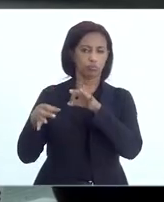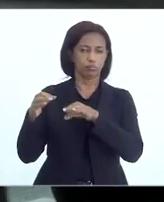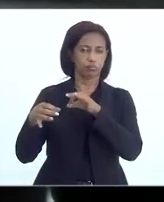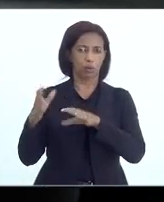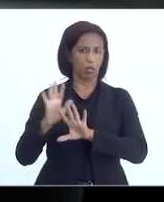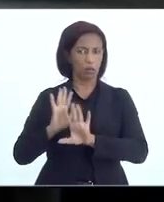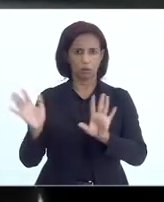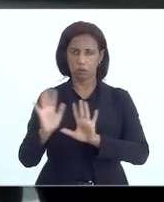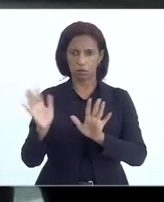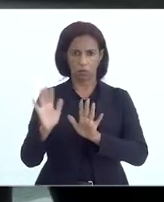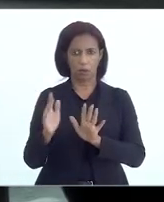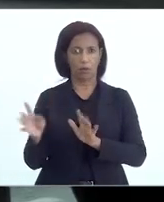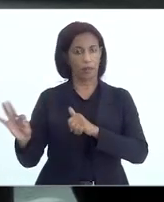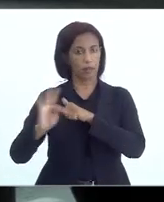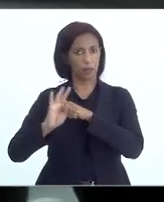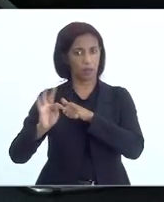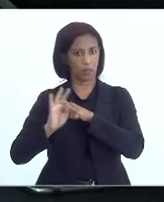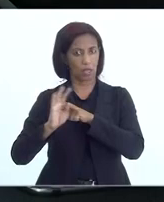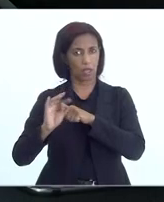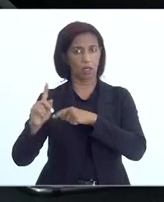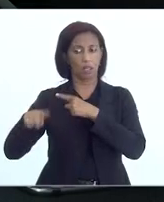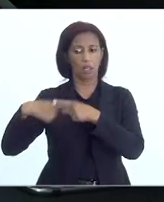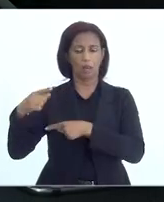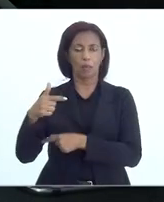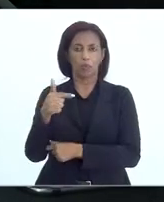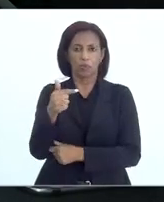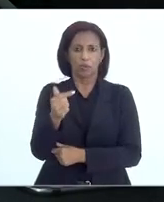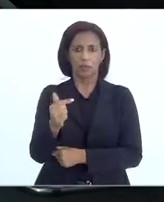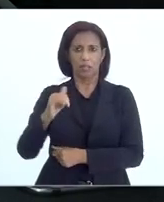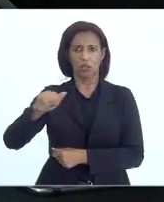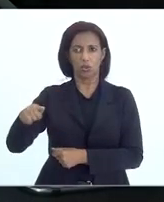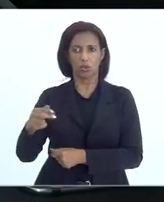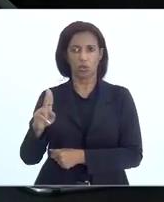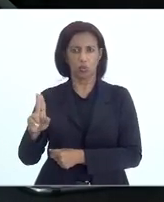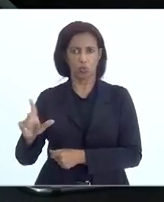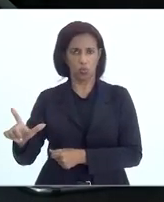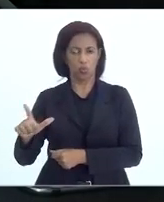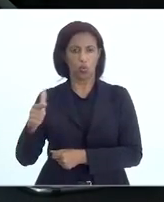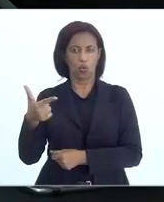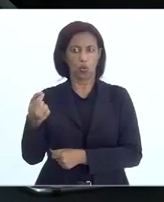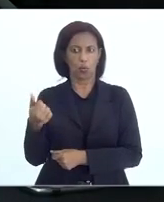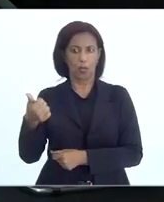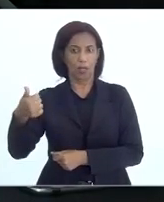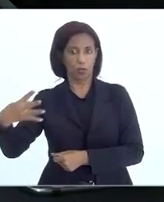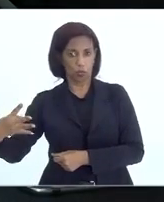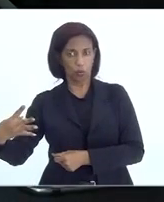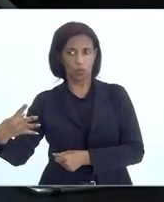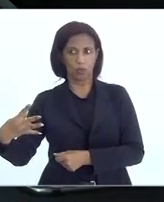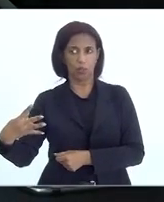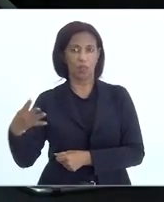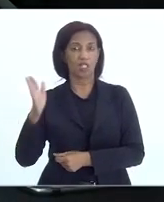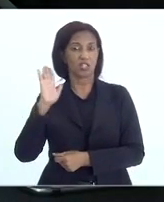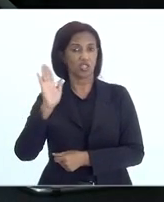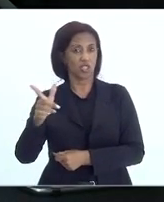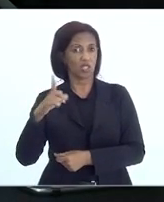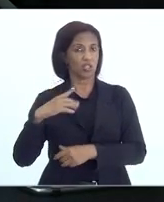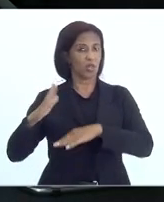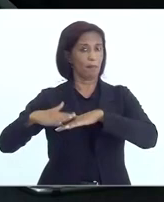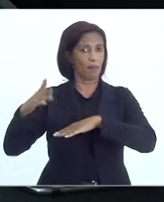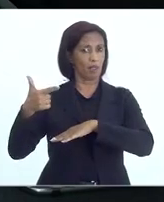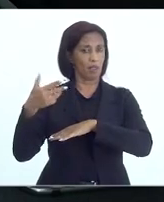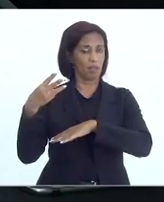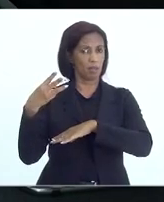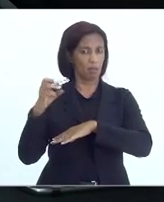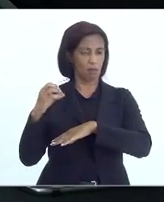o juízo de valor é técnico depois do dia sete de julho 2014/2014 ele já tinham